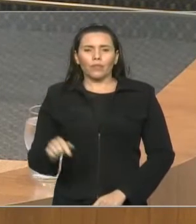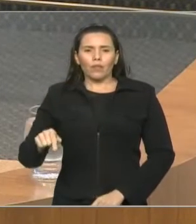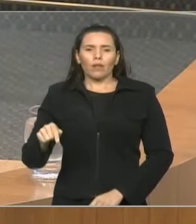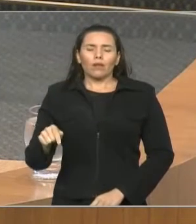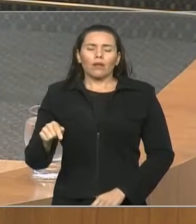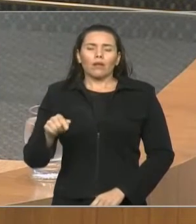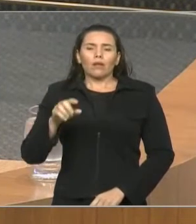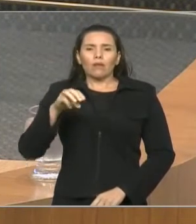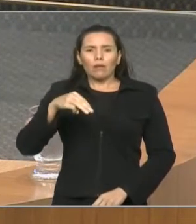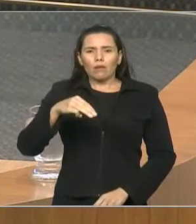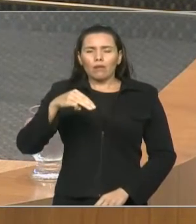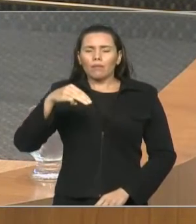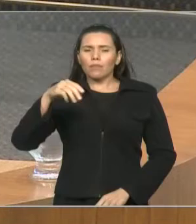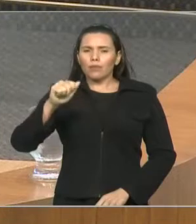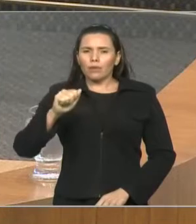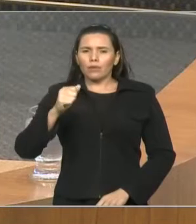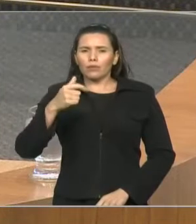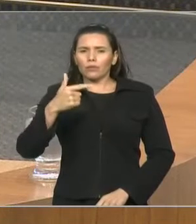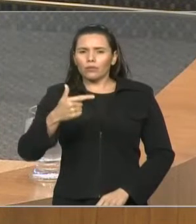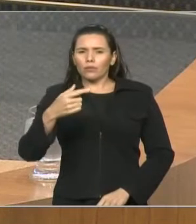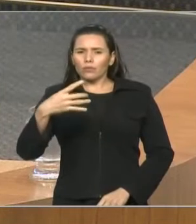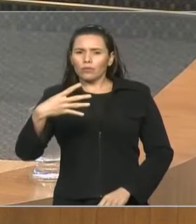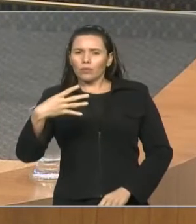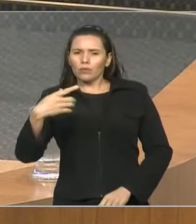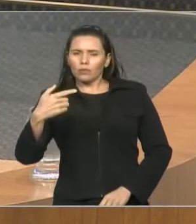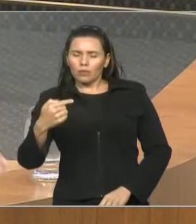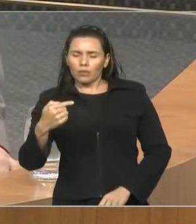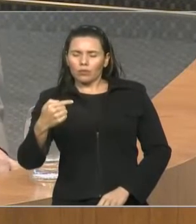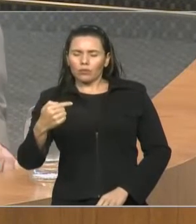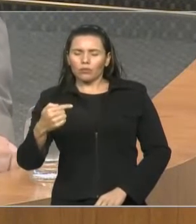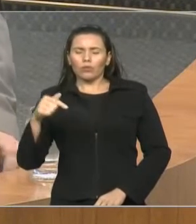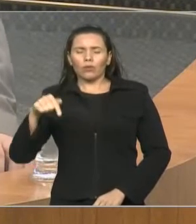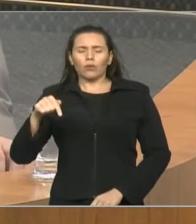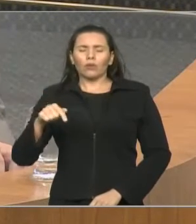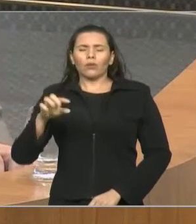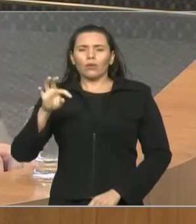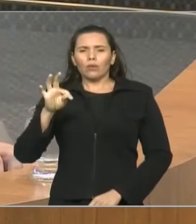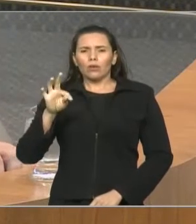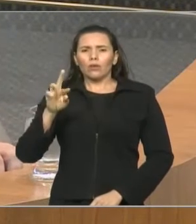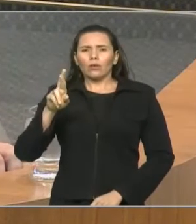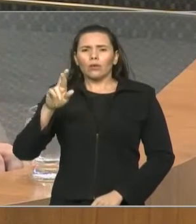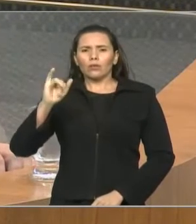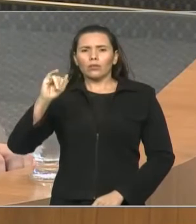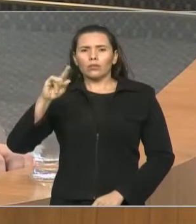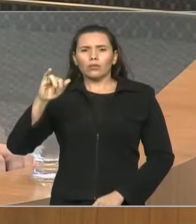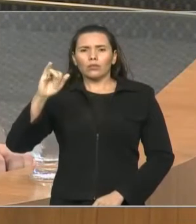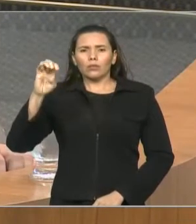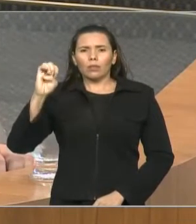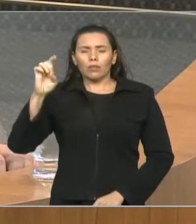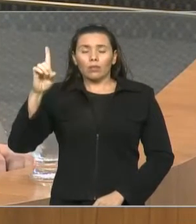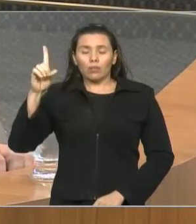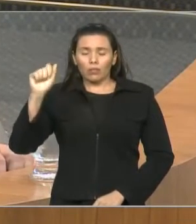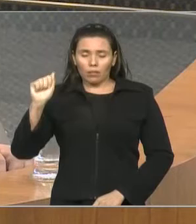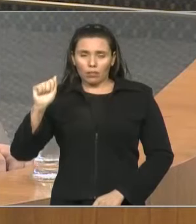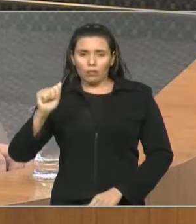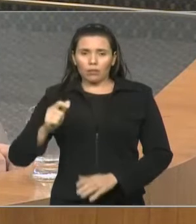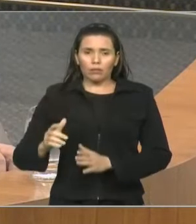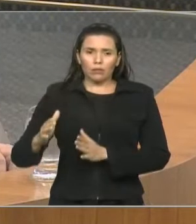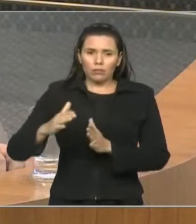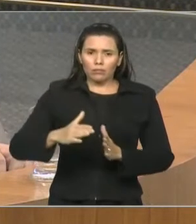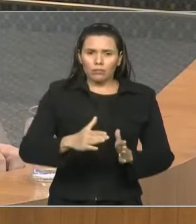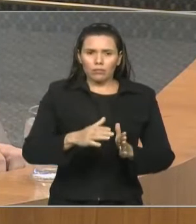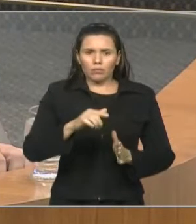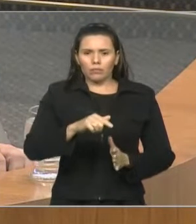a MA-247. Essa MA, senhor presidente, é uma MA que eu sempre lutei por ela, desde a época que eu era vice-prefeito de Trizidela do